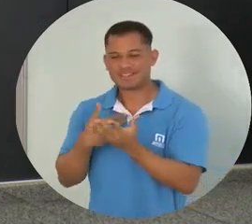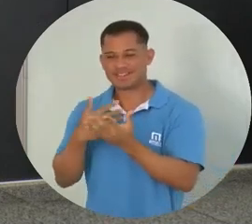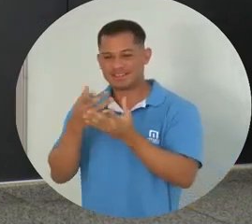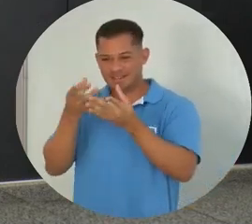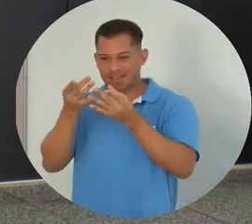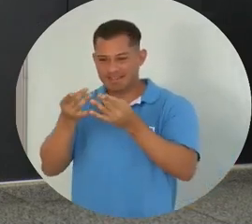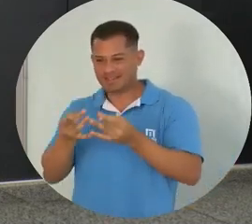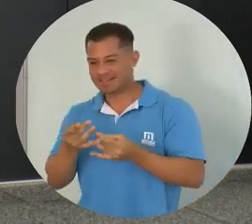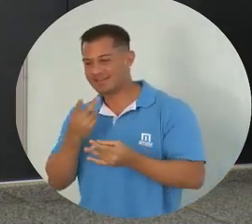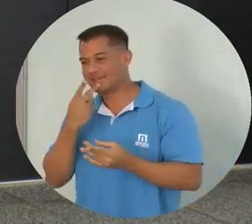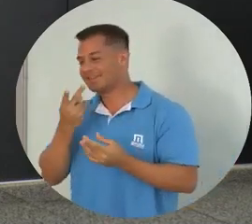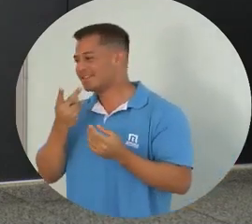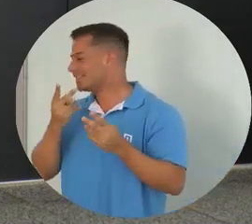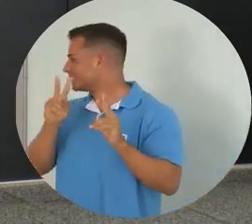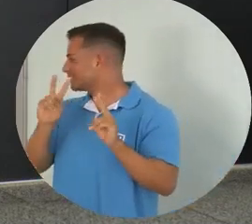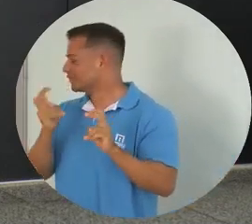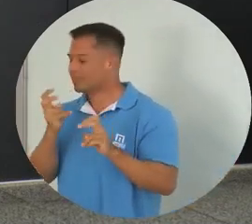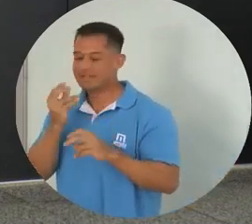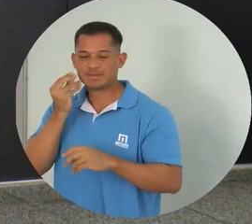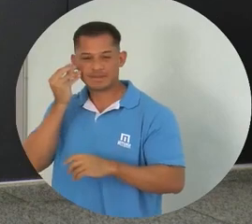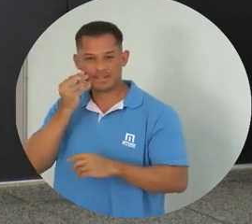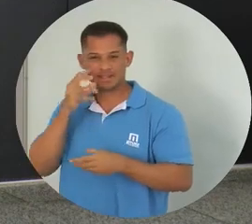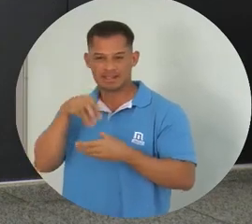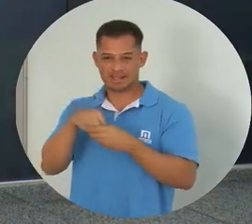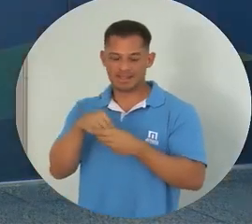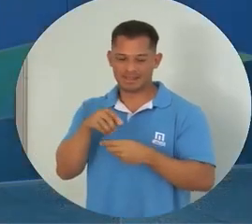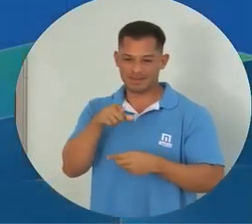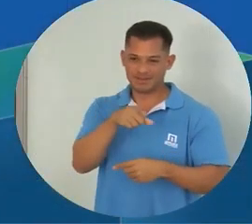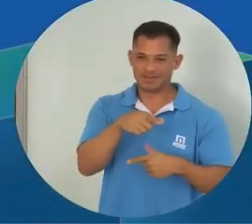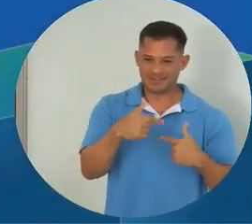essa experiência desse empreendimento.